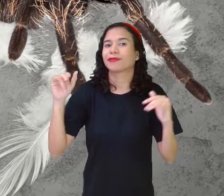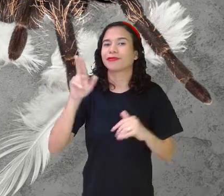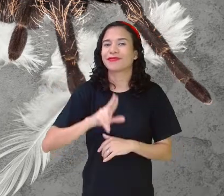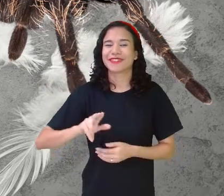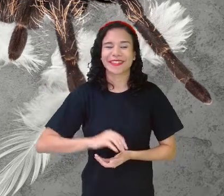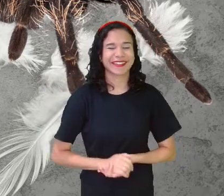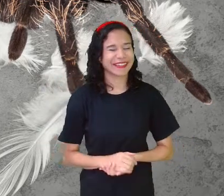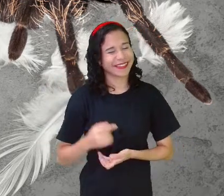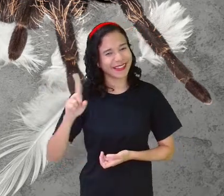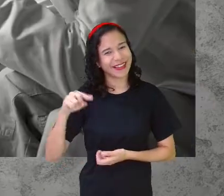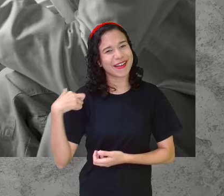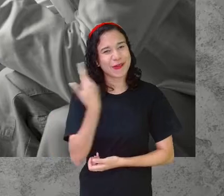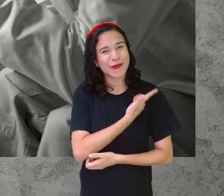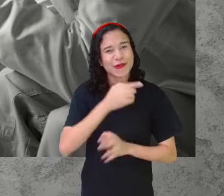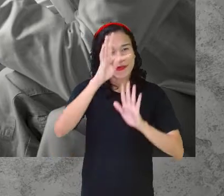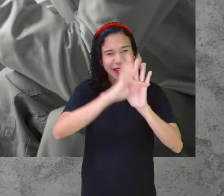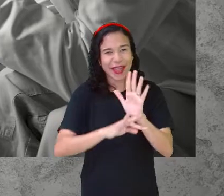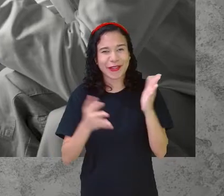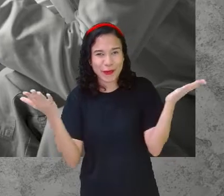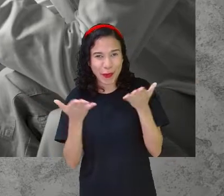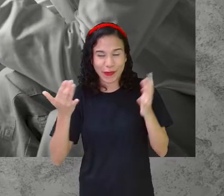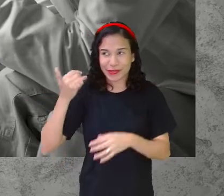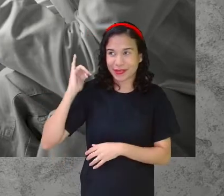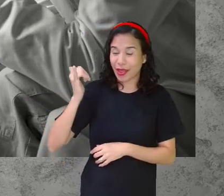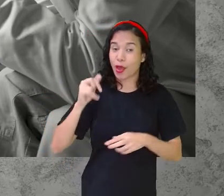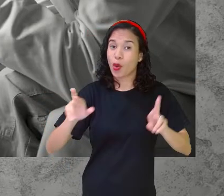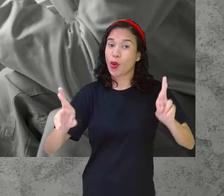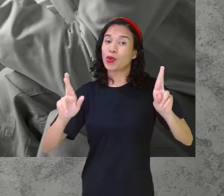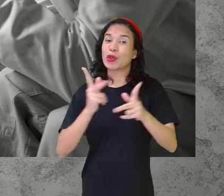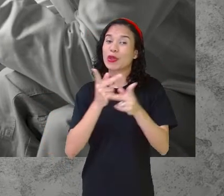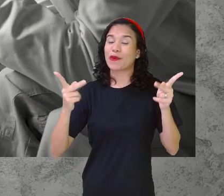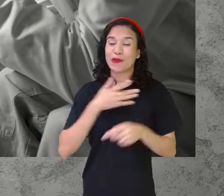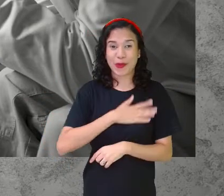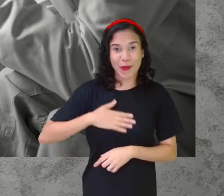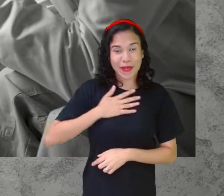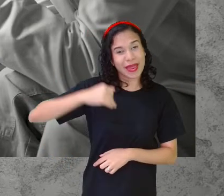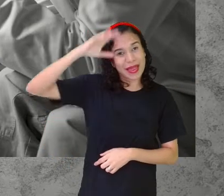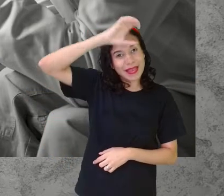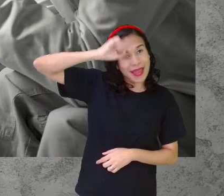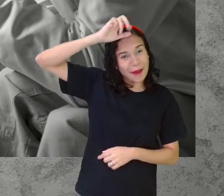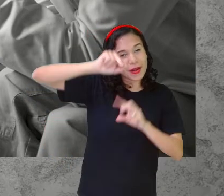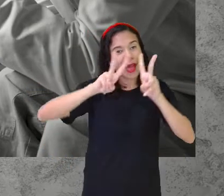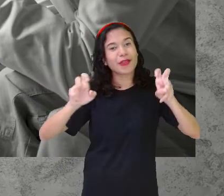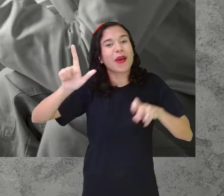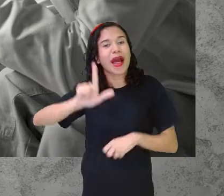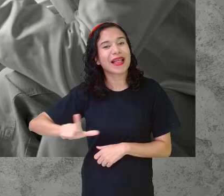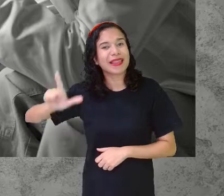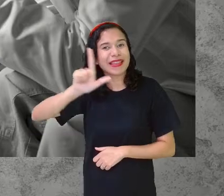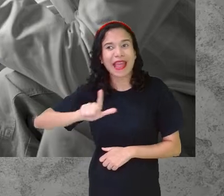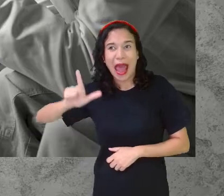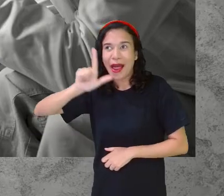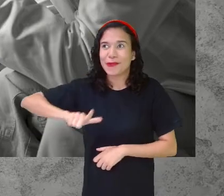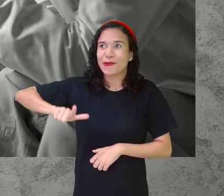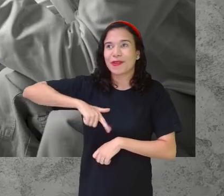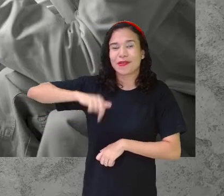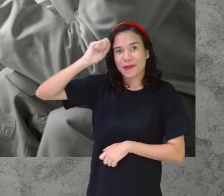Gente, essa foi a nossa história de hoje. E eu espero que você tenha gostado de aprender um pouquinho sobre a literatura